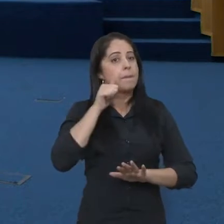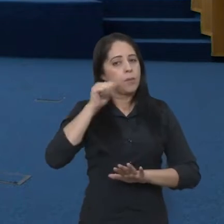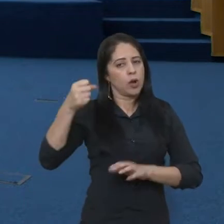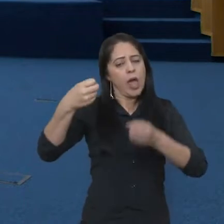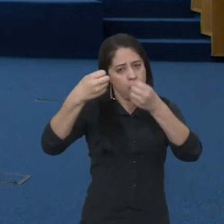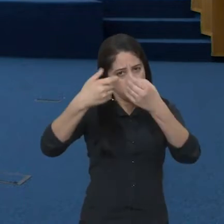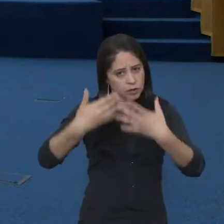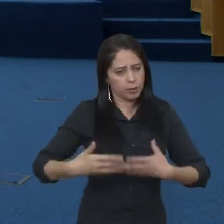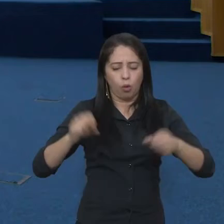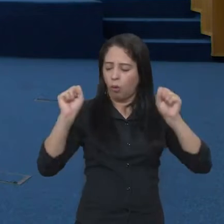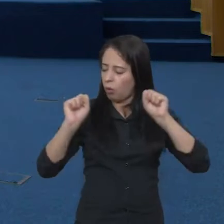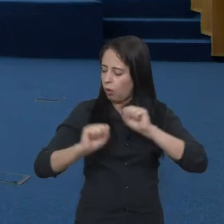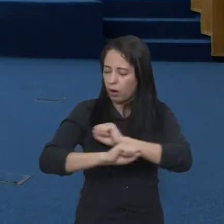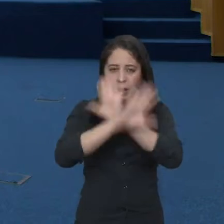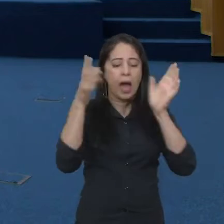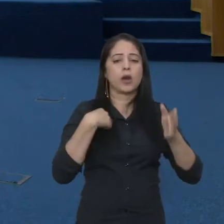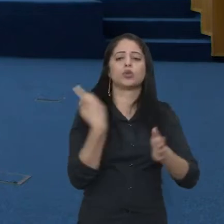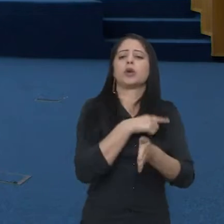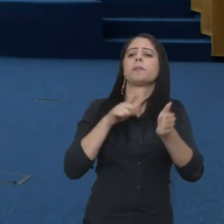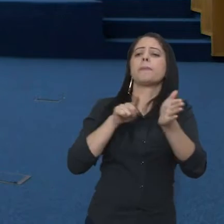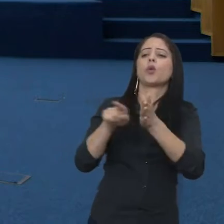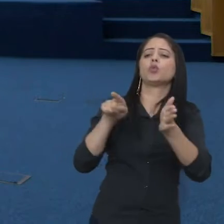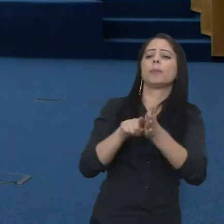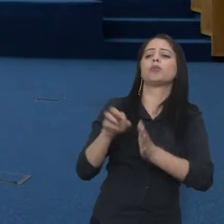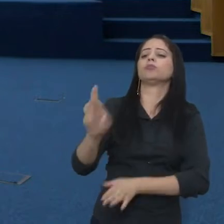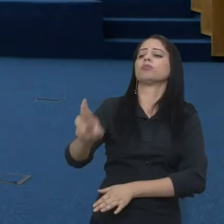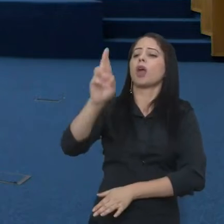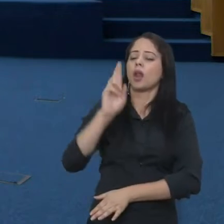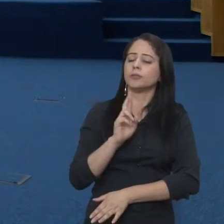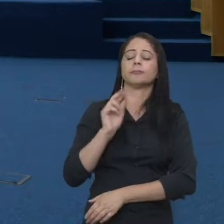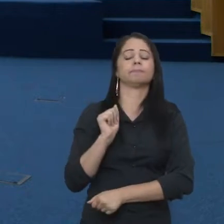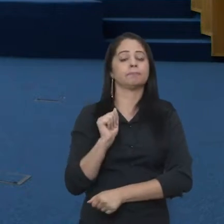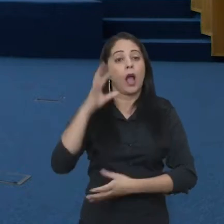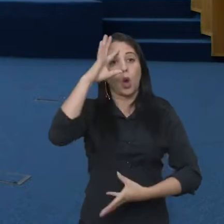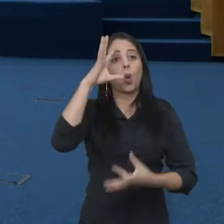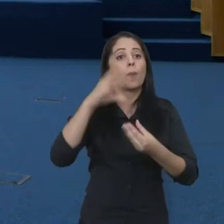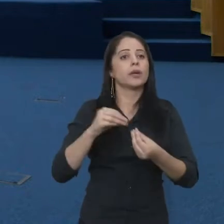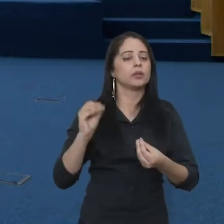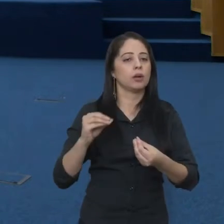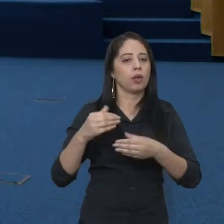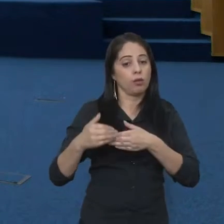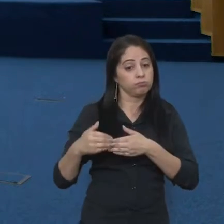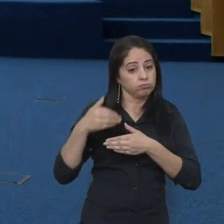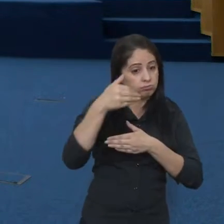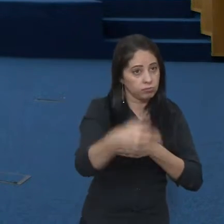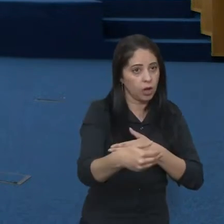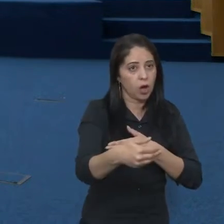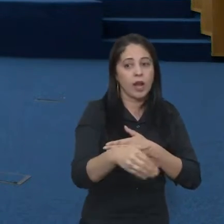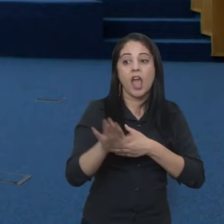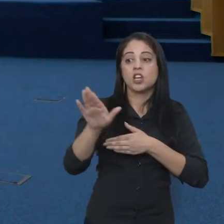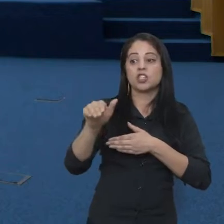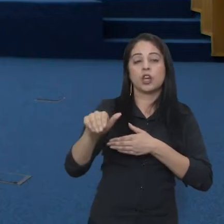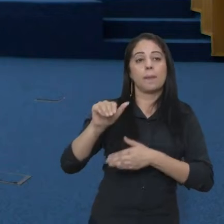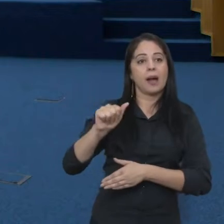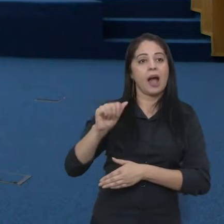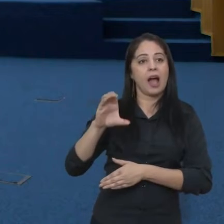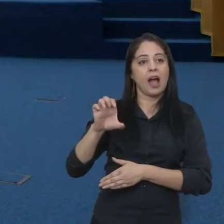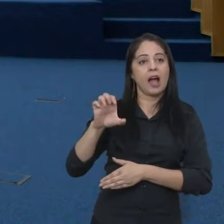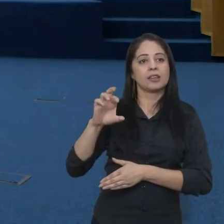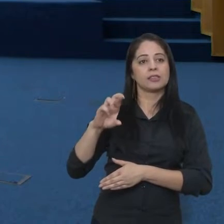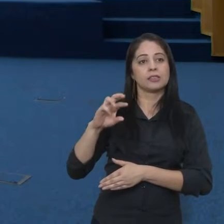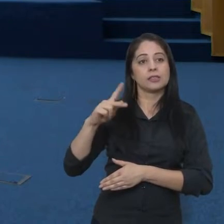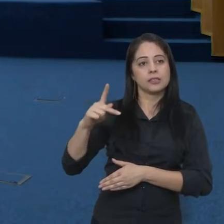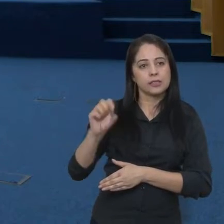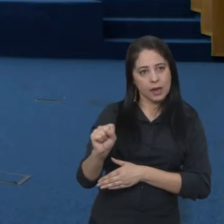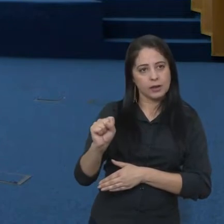A diretora esclareceu bastantes pontos que nós perguntamos e nós entendemos que o próximo passo agora é a gente chamar a